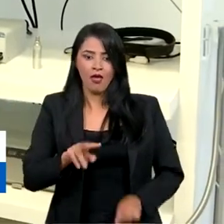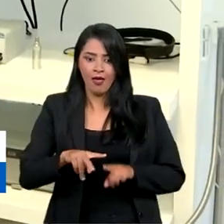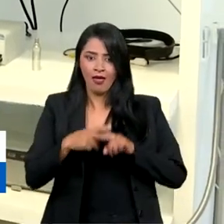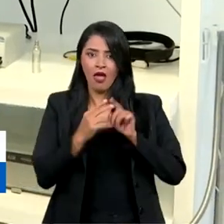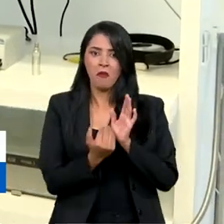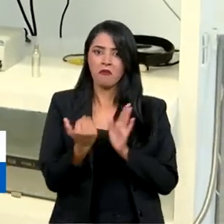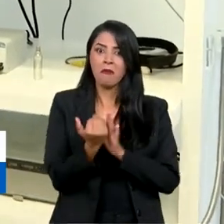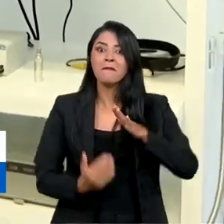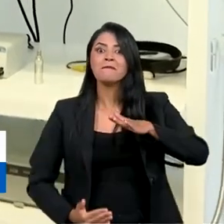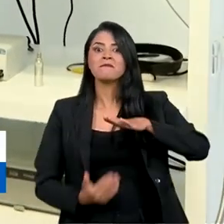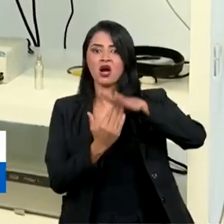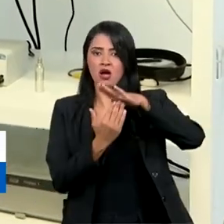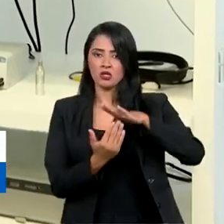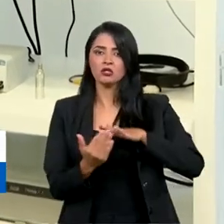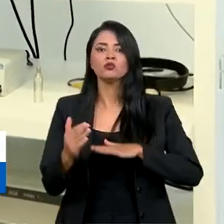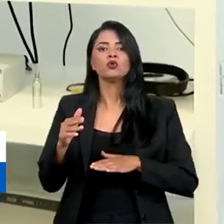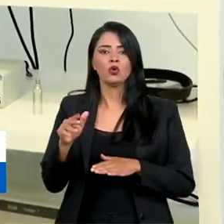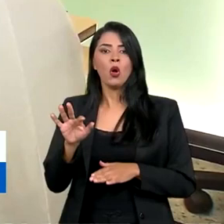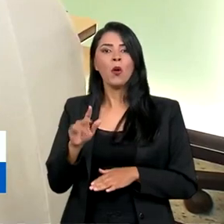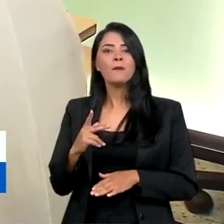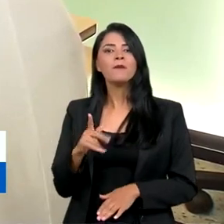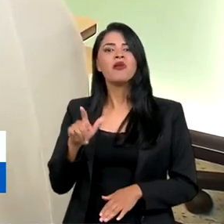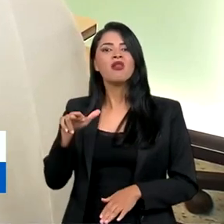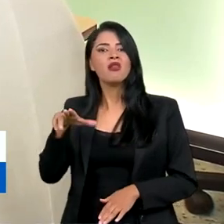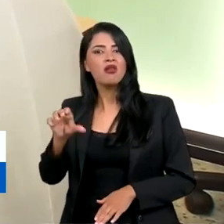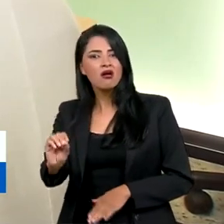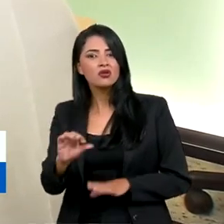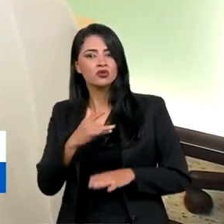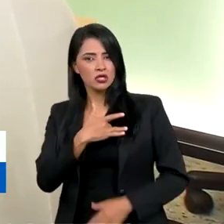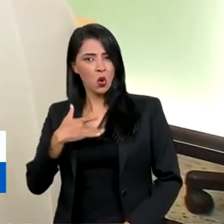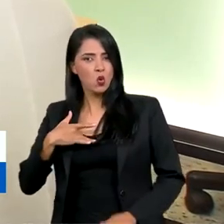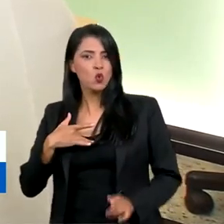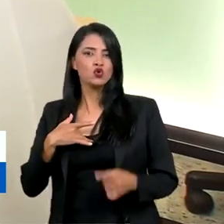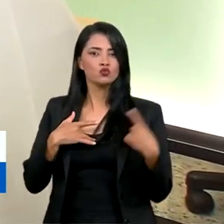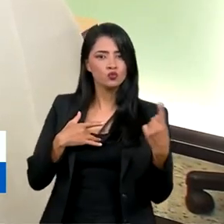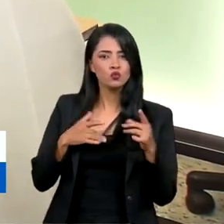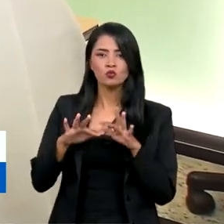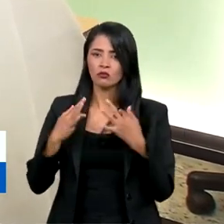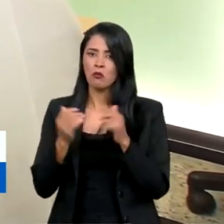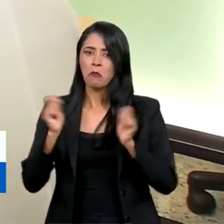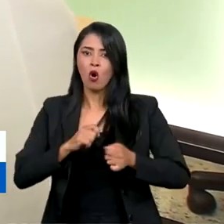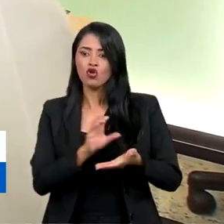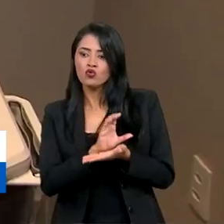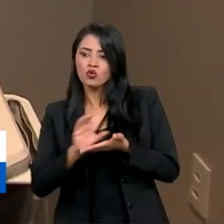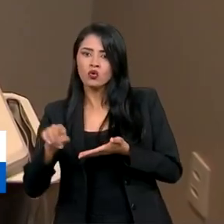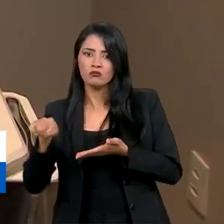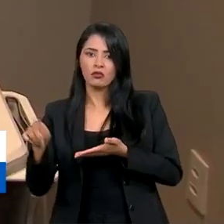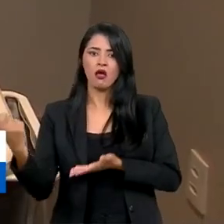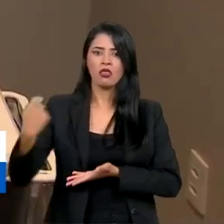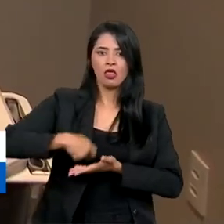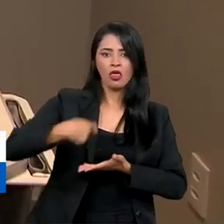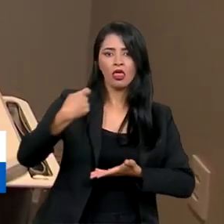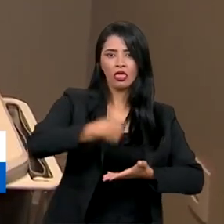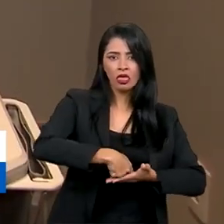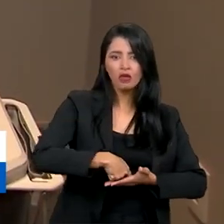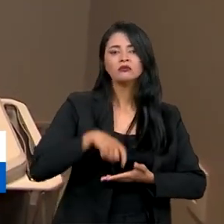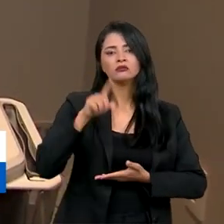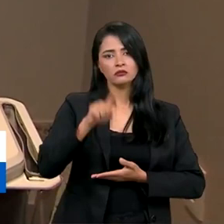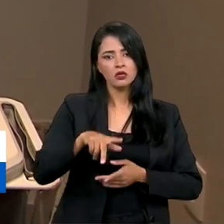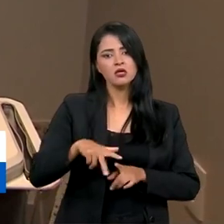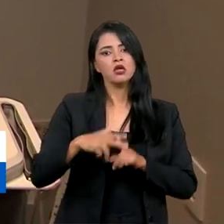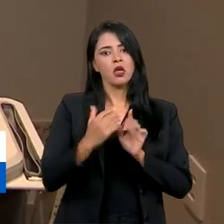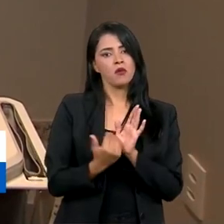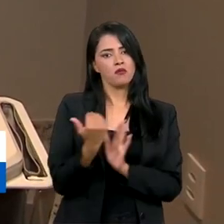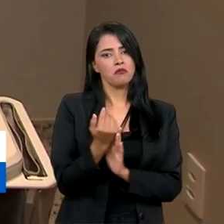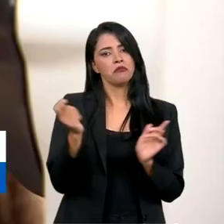reajuste máximo que os planos de saúde individuais e familiares podem repassar aos consumidores esse reajuste é válido